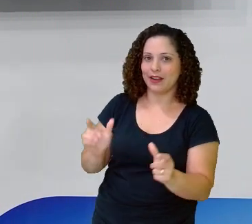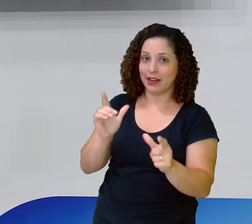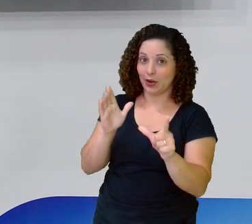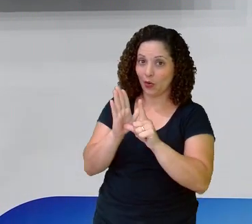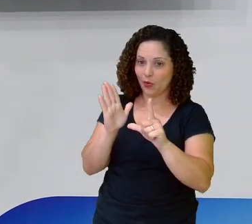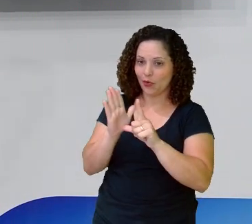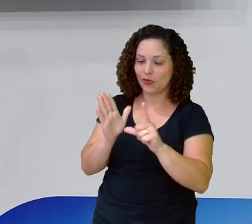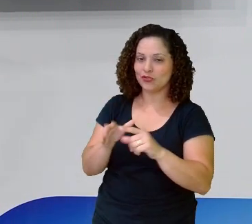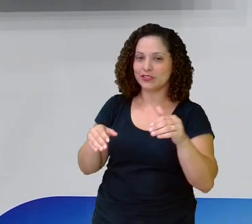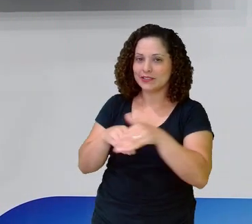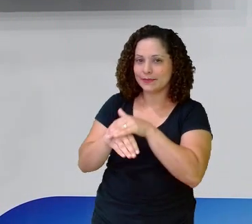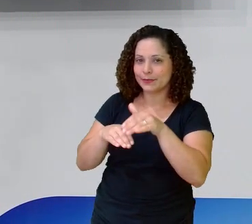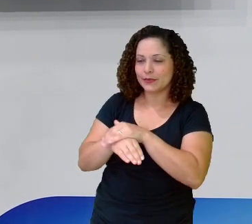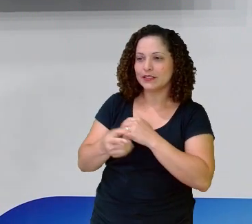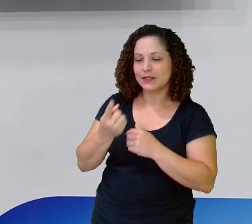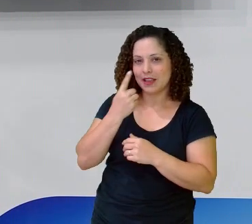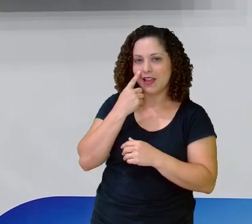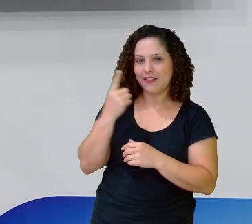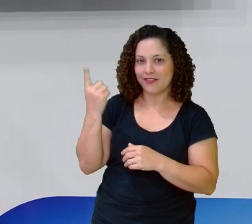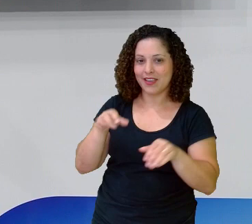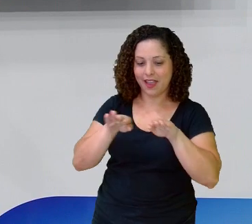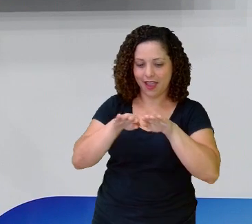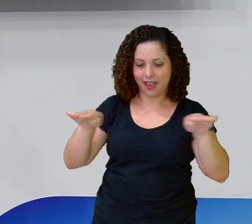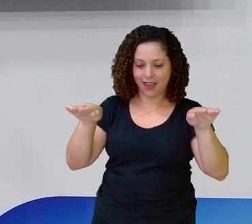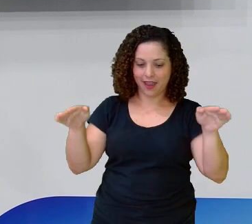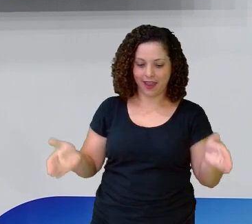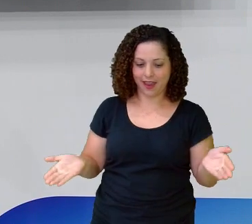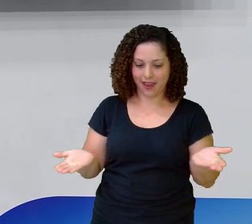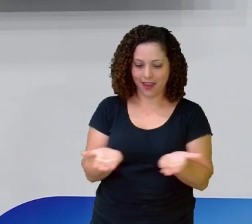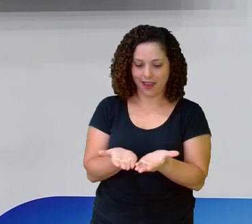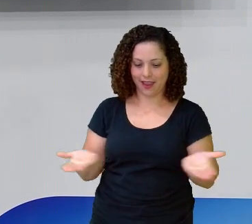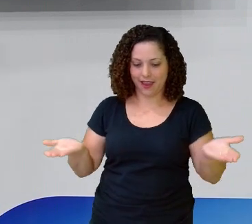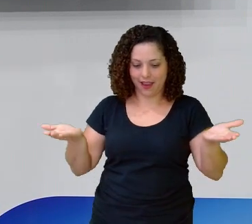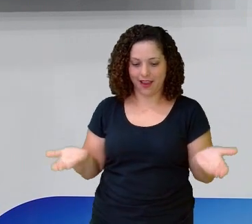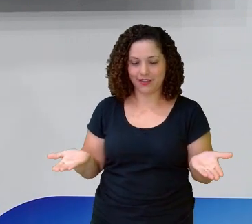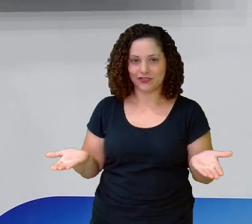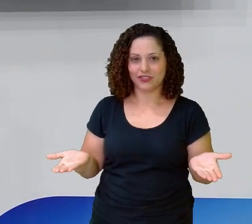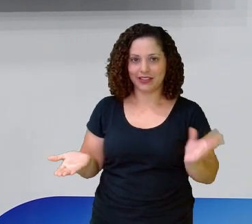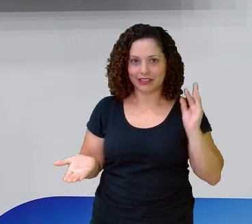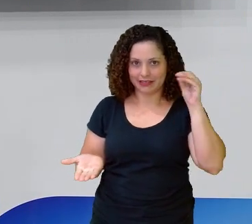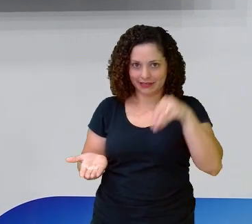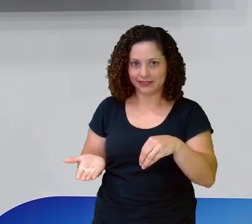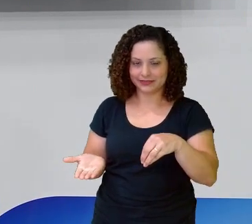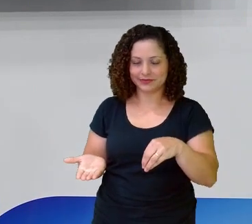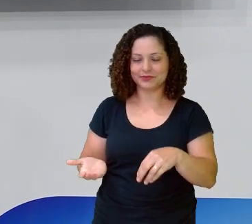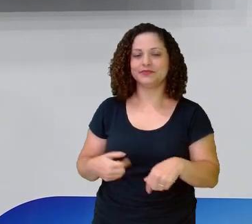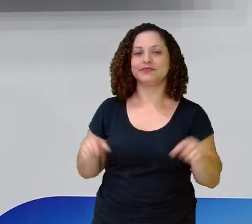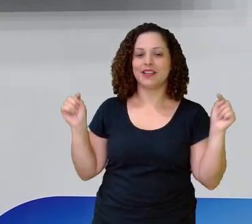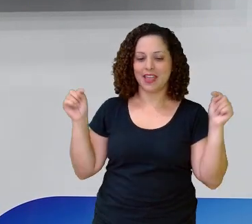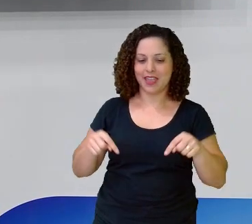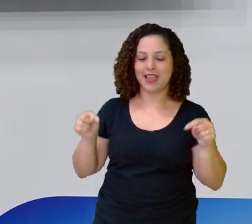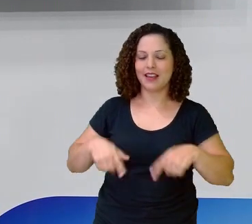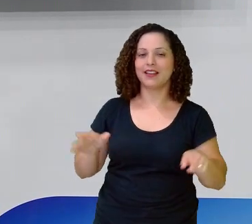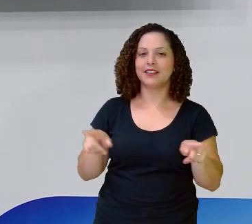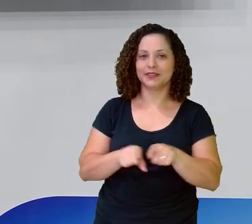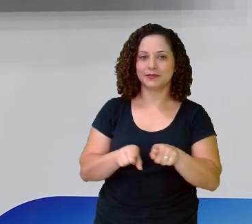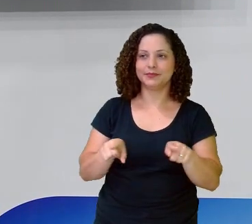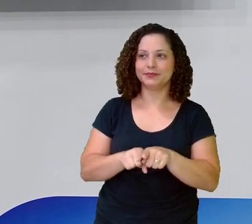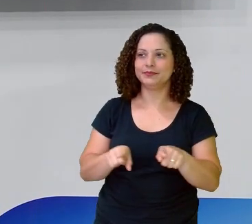presta atenção no formato da caixa, né? Que tem também uma